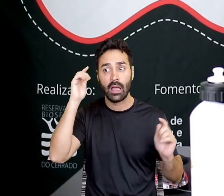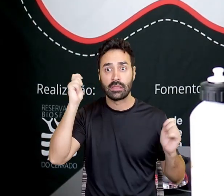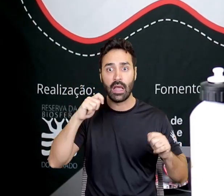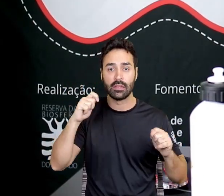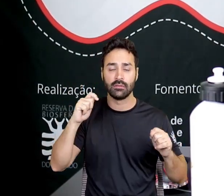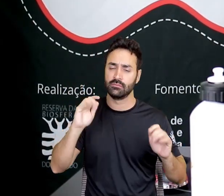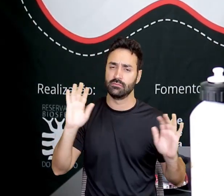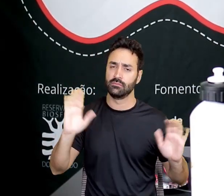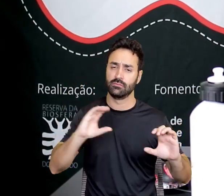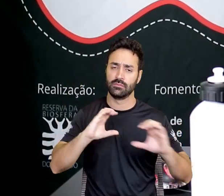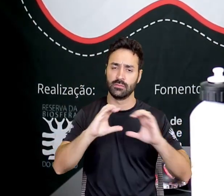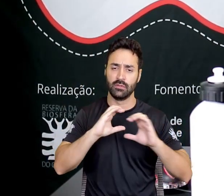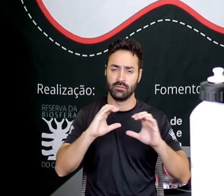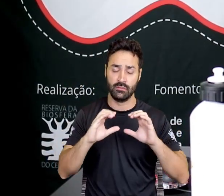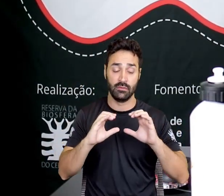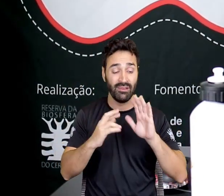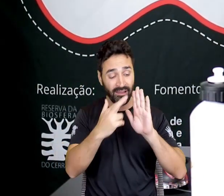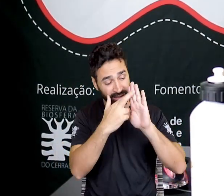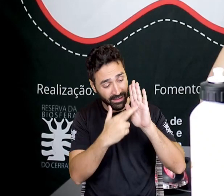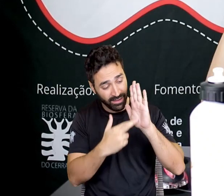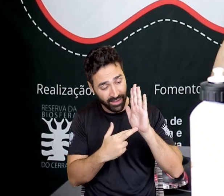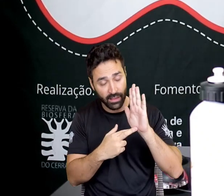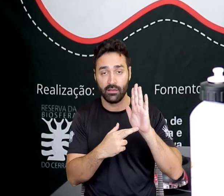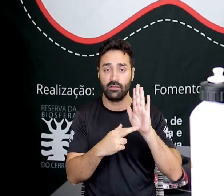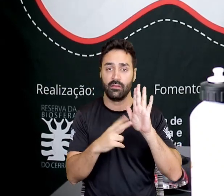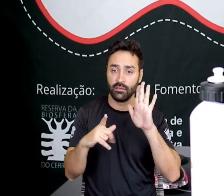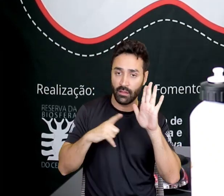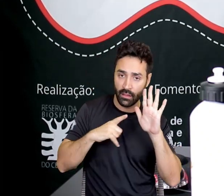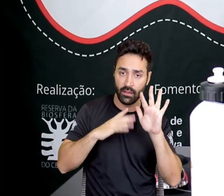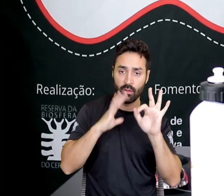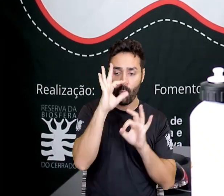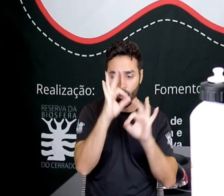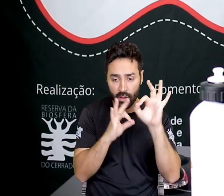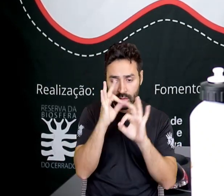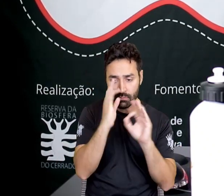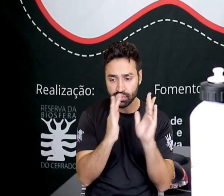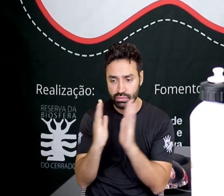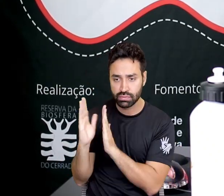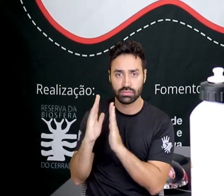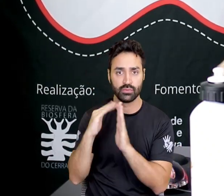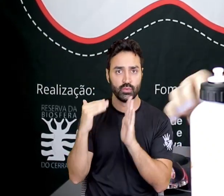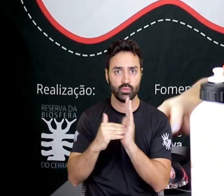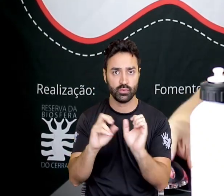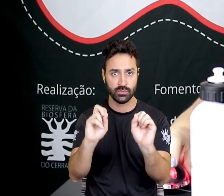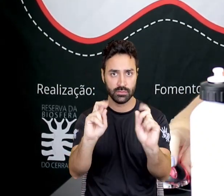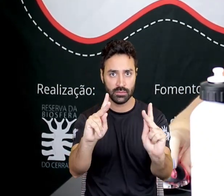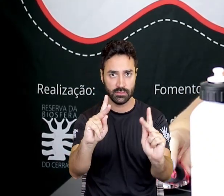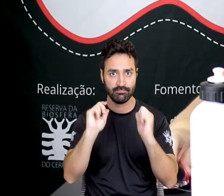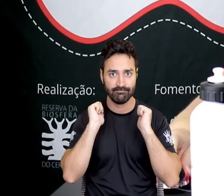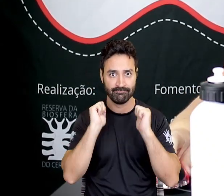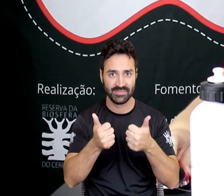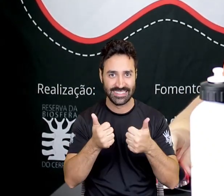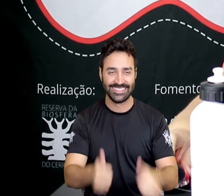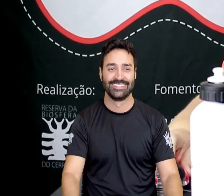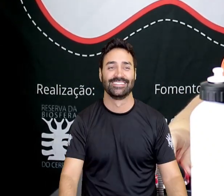Não, ela tem regra, tem sistematização e tem organização. Beleza?